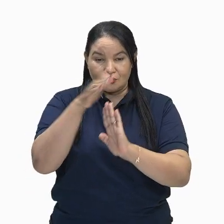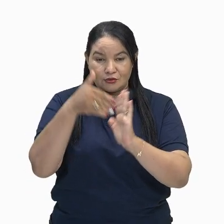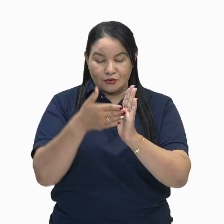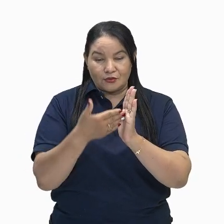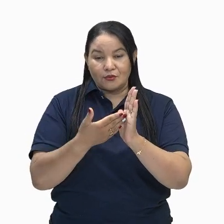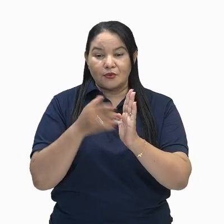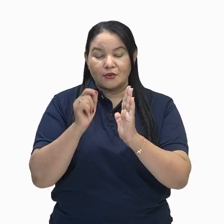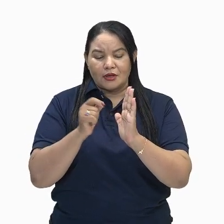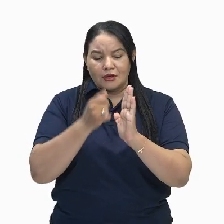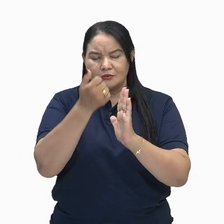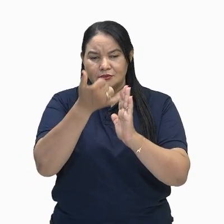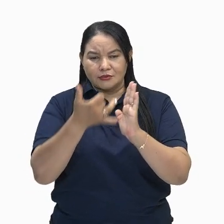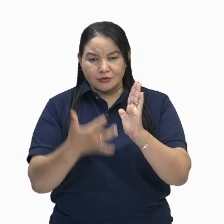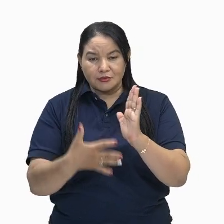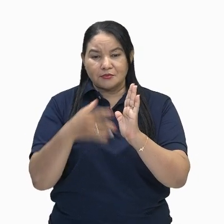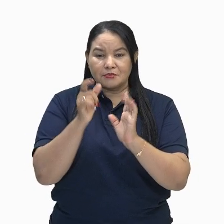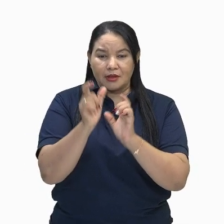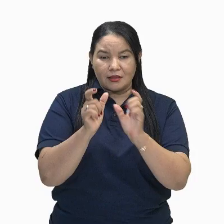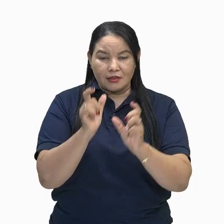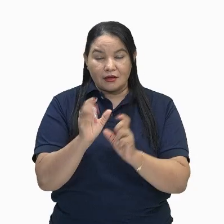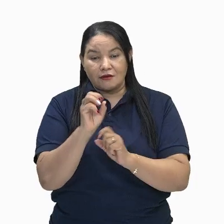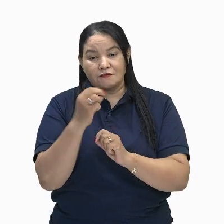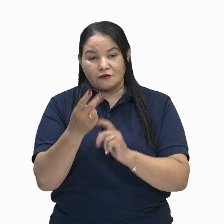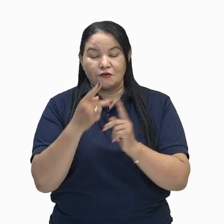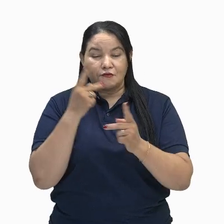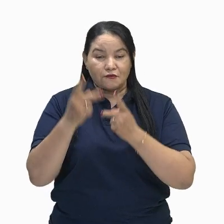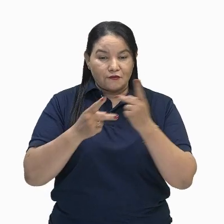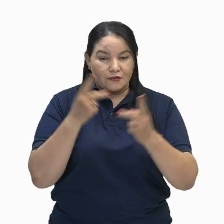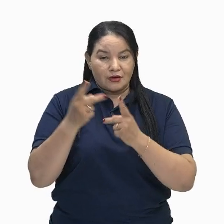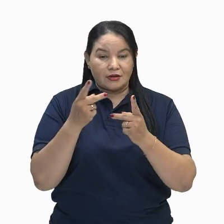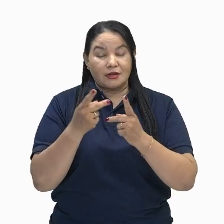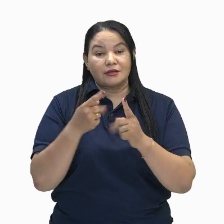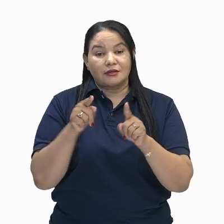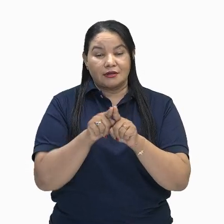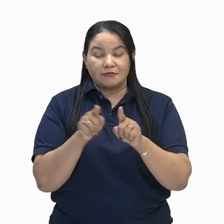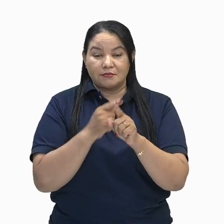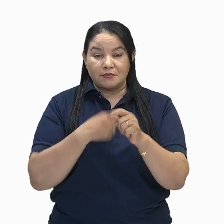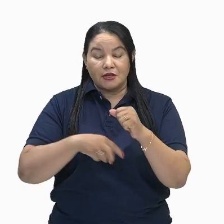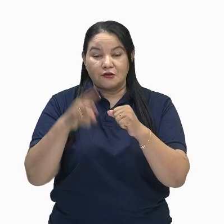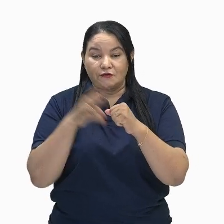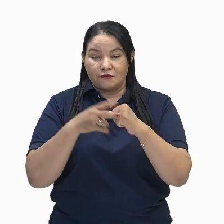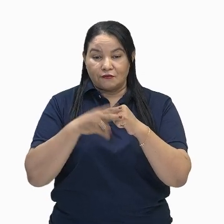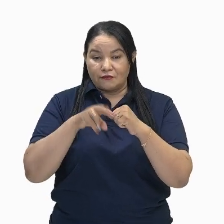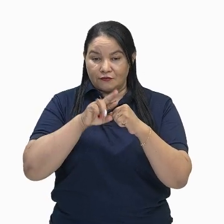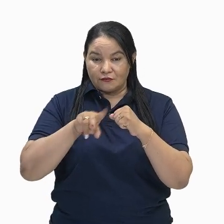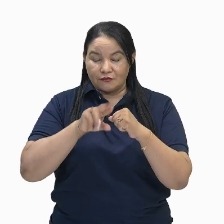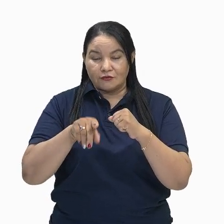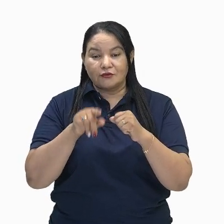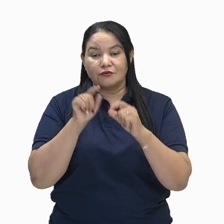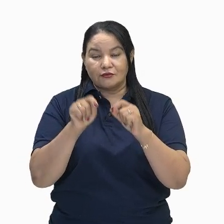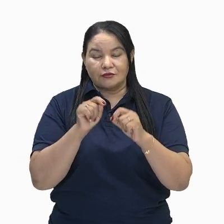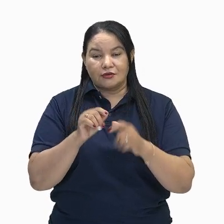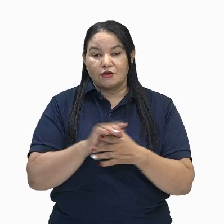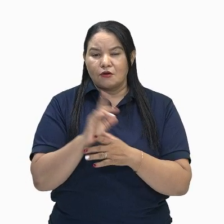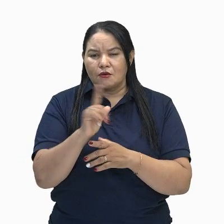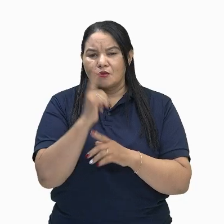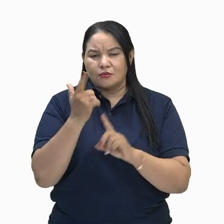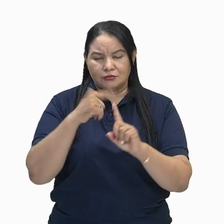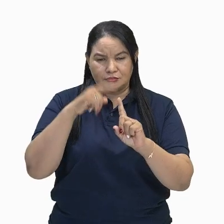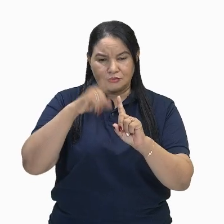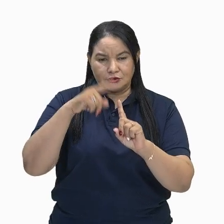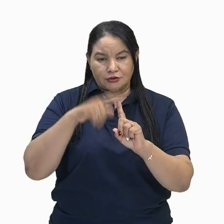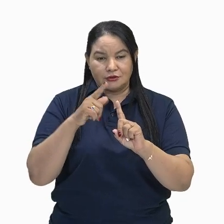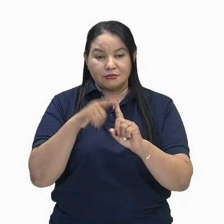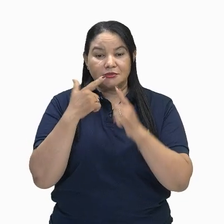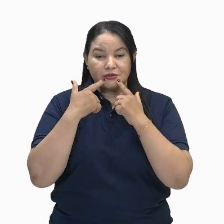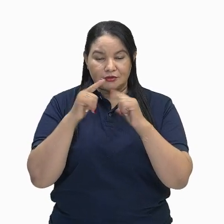com palavras escritas ou faladas e não verbal, envolvendo outras formas de linguagem, por